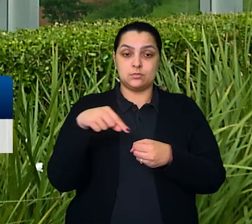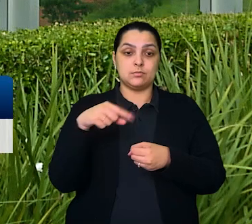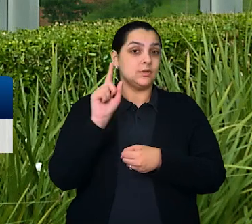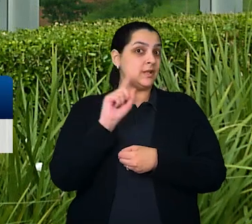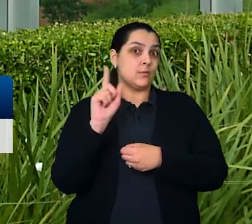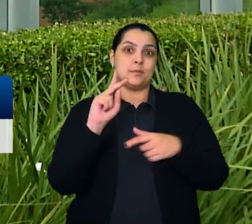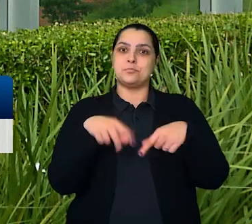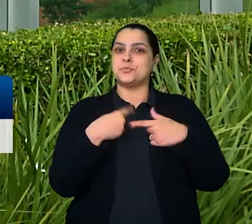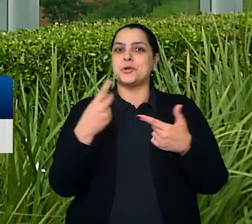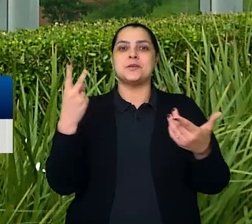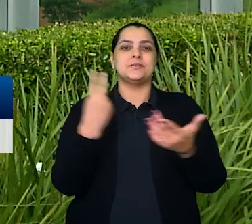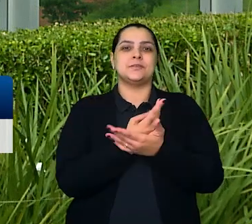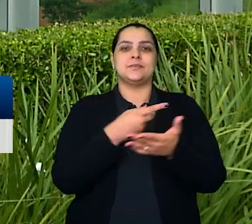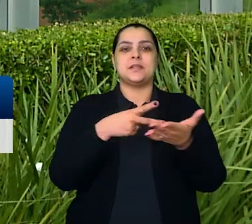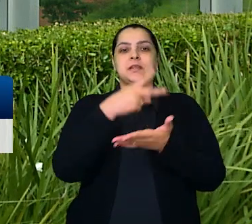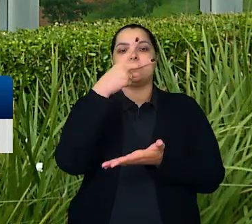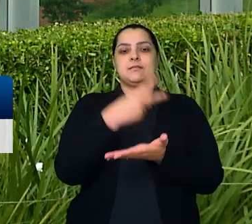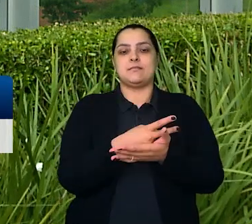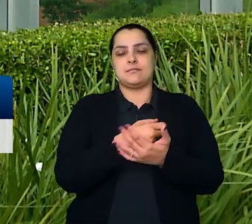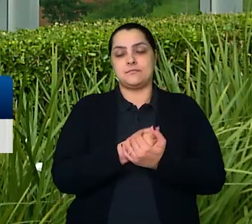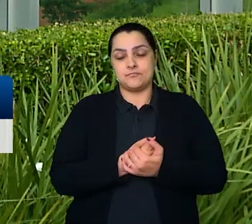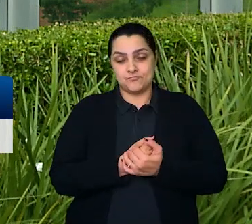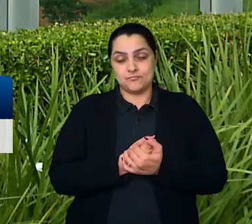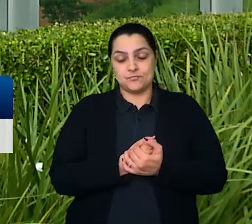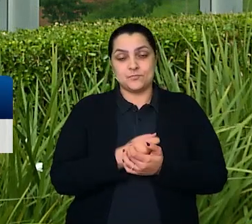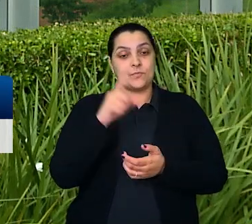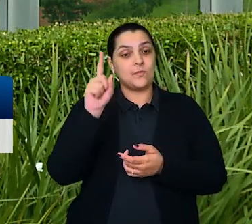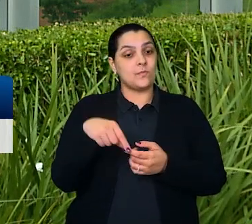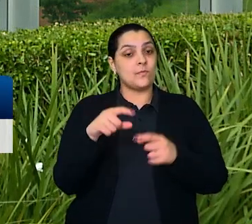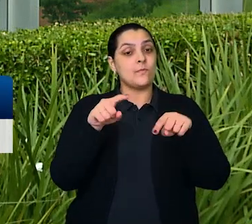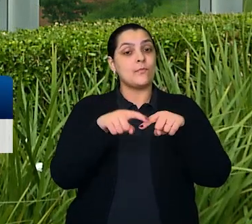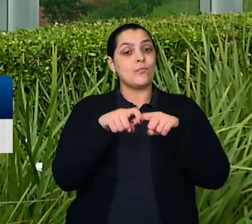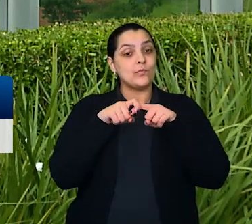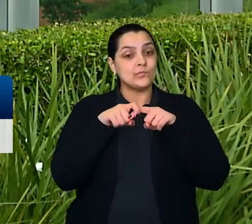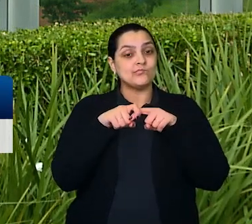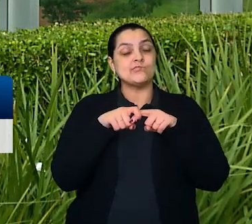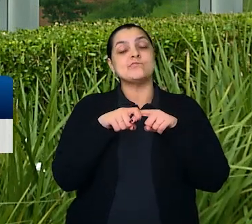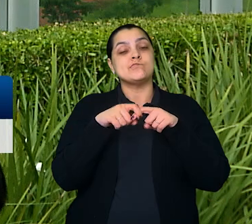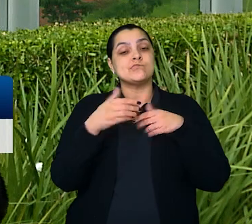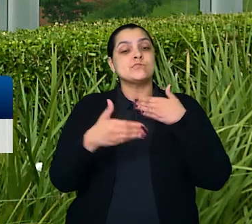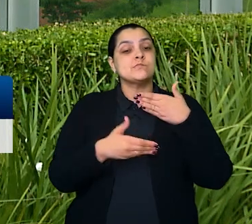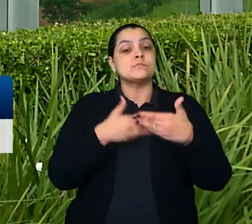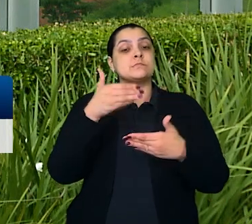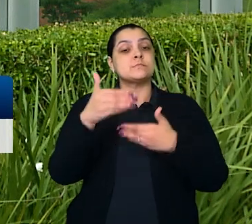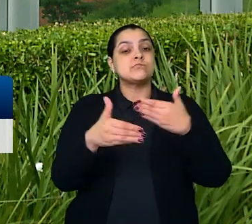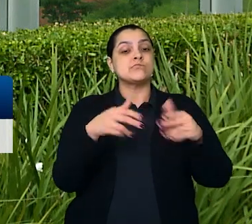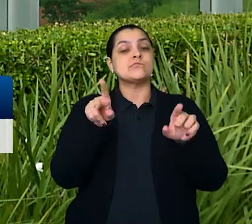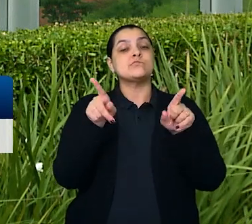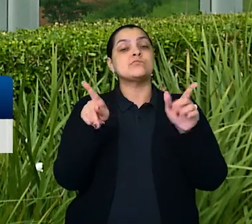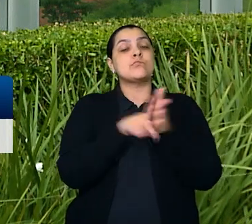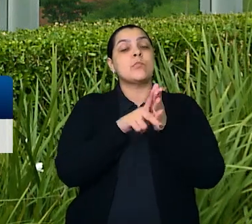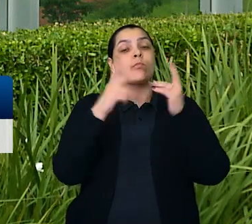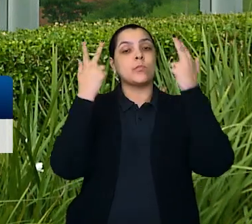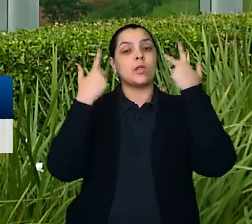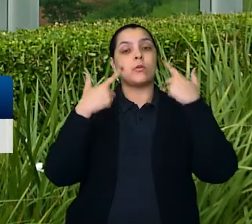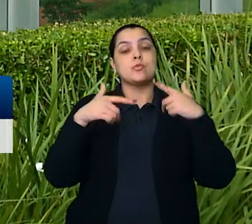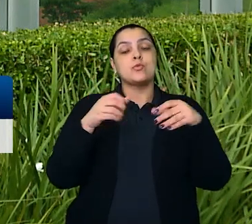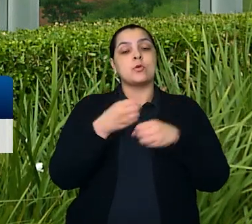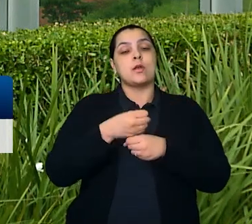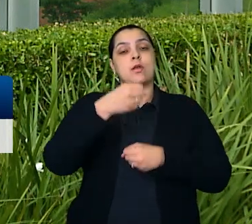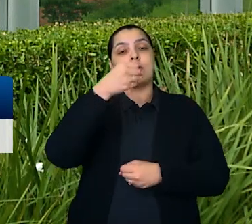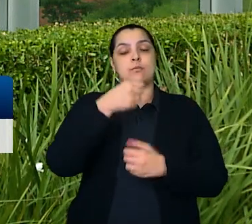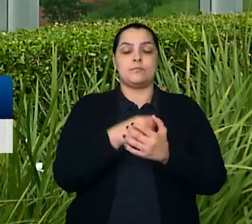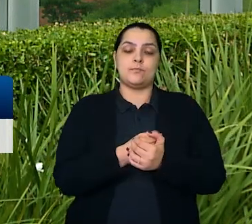das quedas. Segundo o documento, as contusões estariam associadas a um processo degenerativo natural.